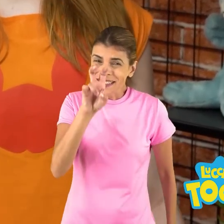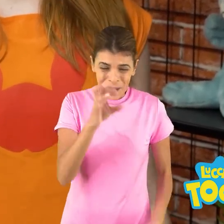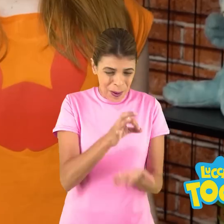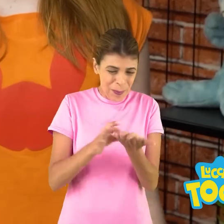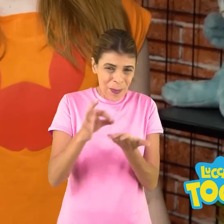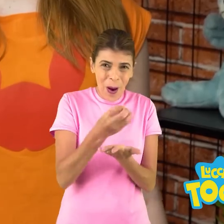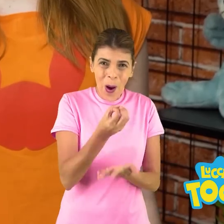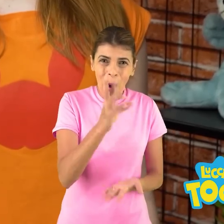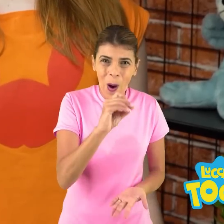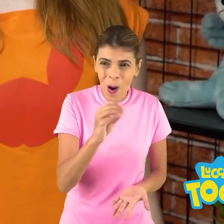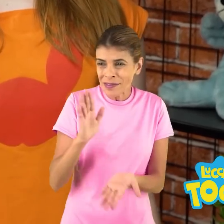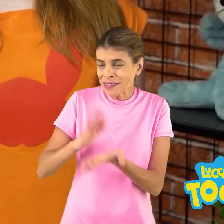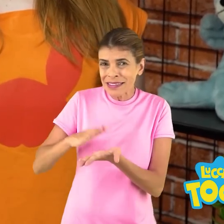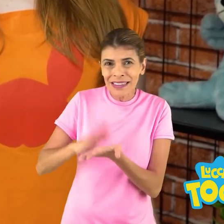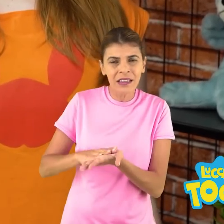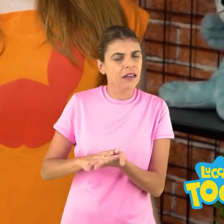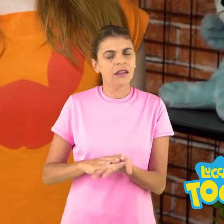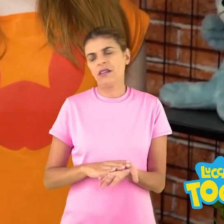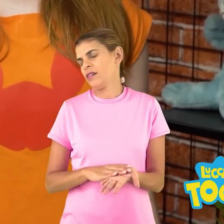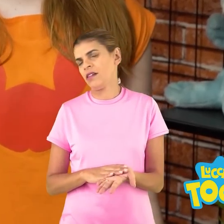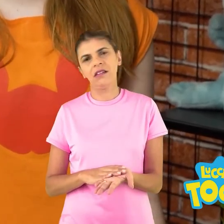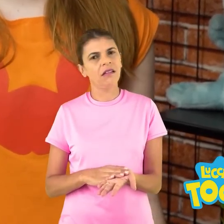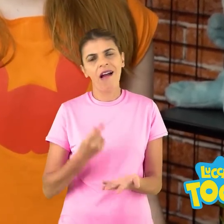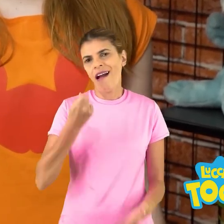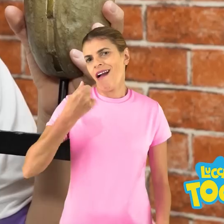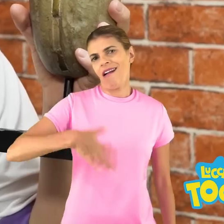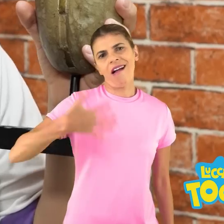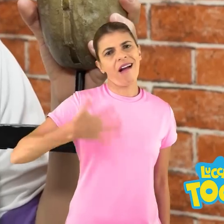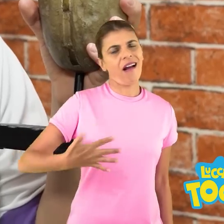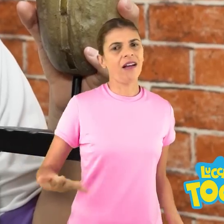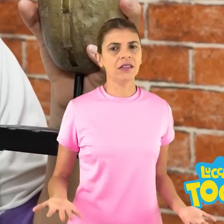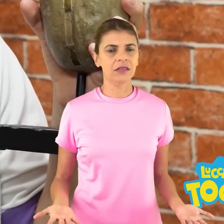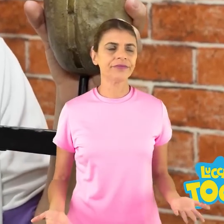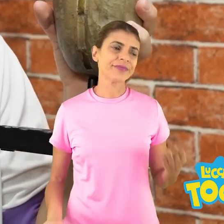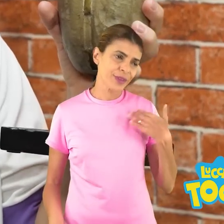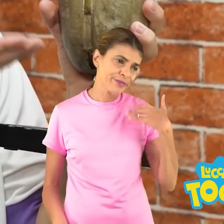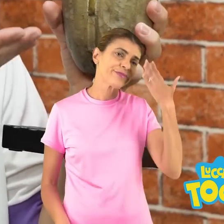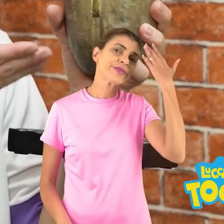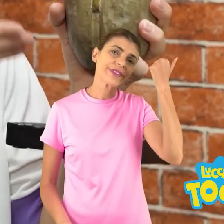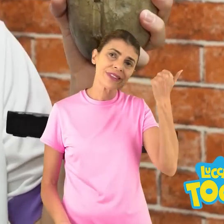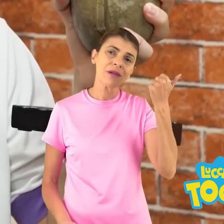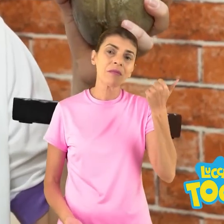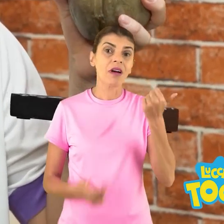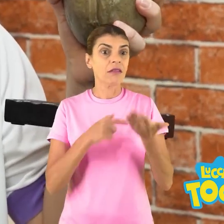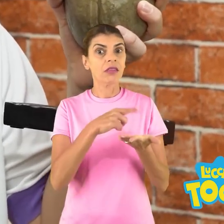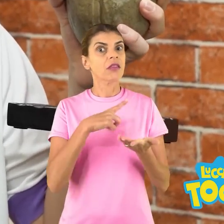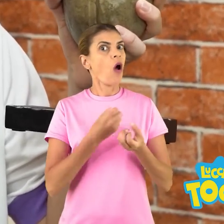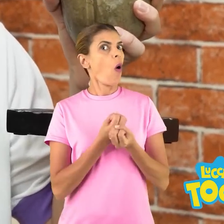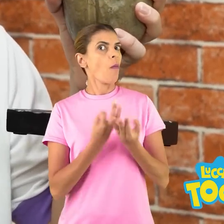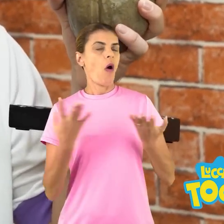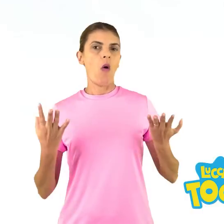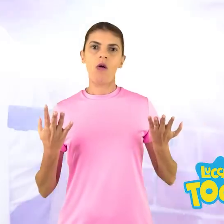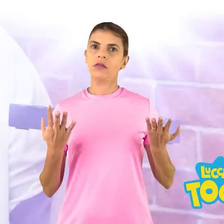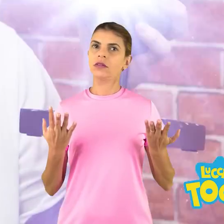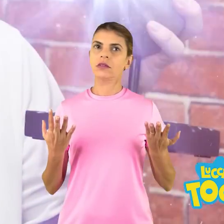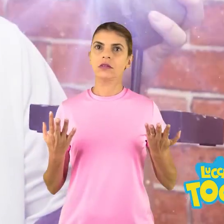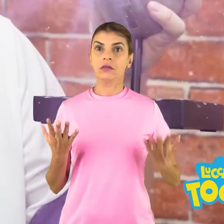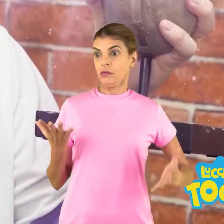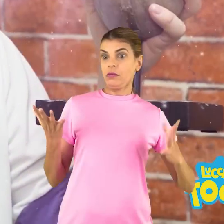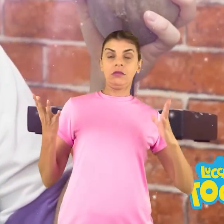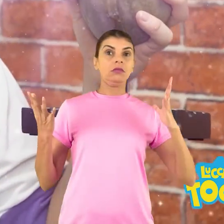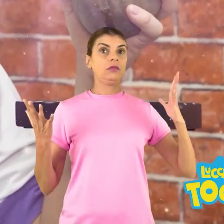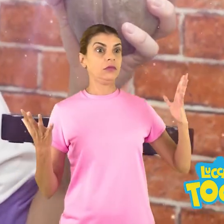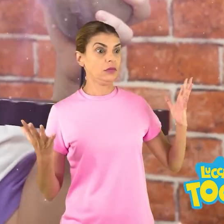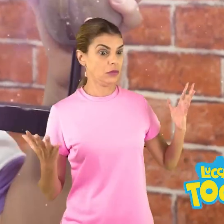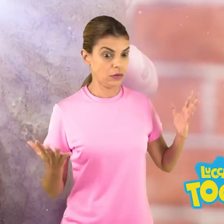de ouro. Leonardo, 5 moedas de ouro é muito caro. Eu sei, mas isso daqui tem que servir pra alguma coisa.